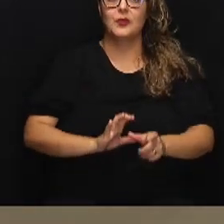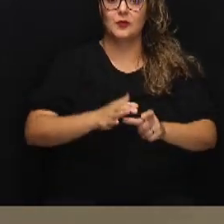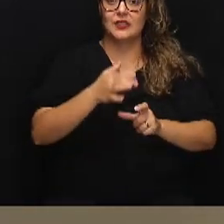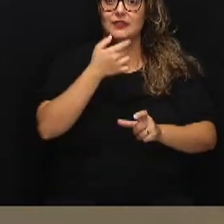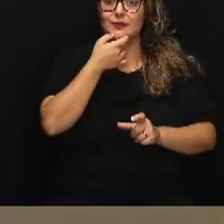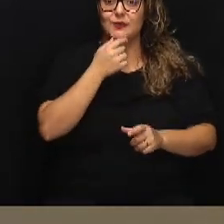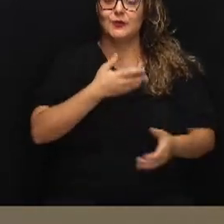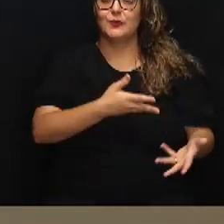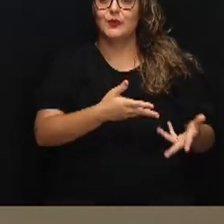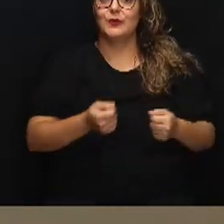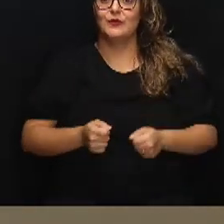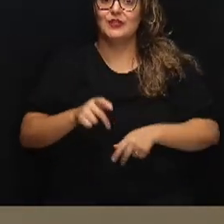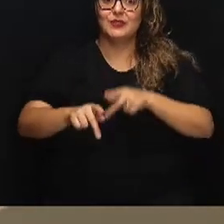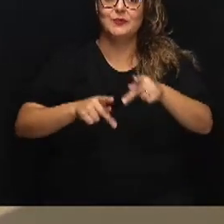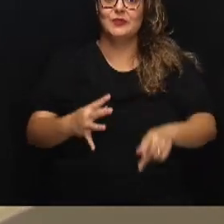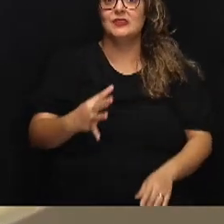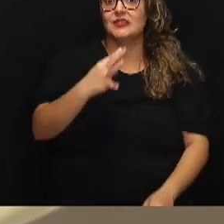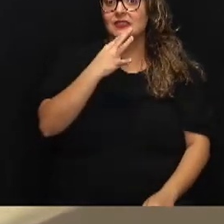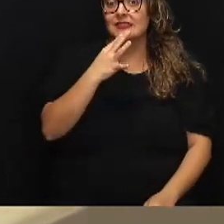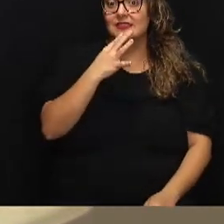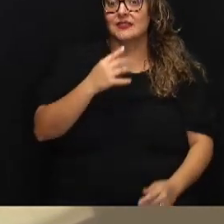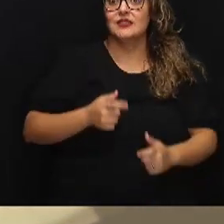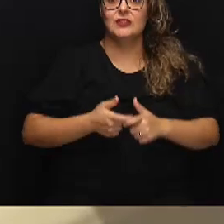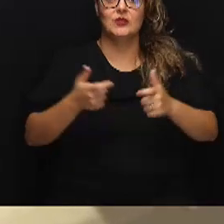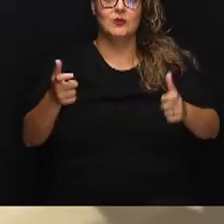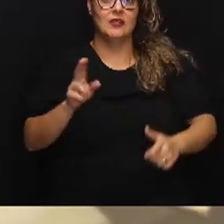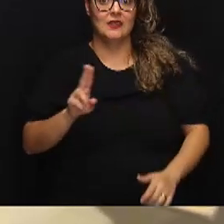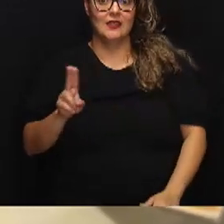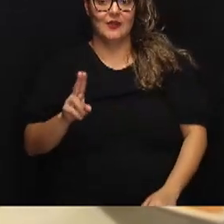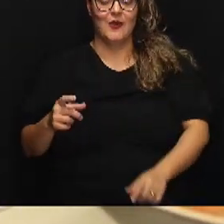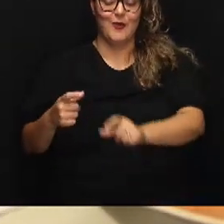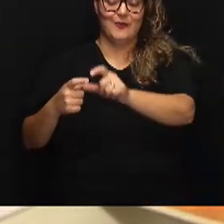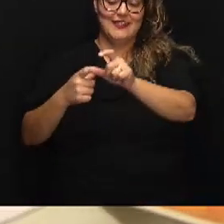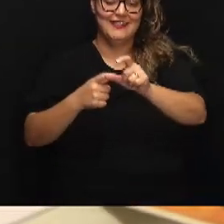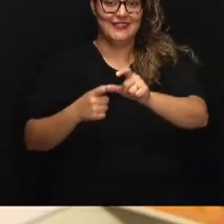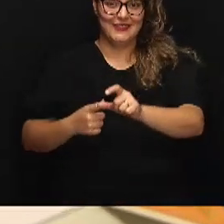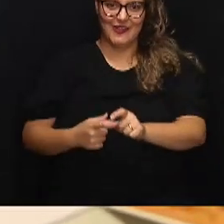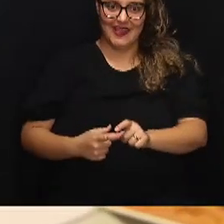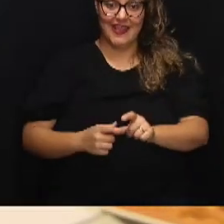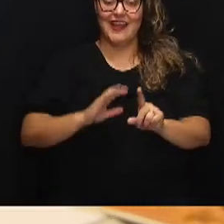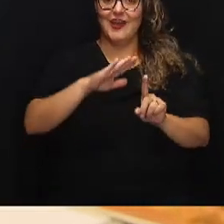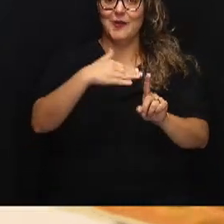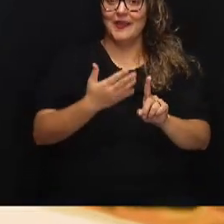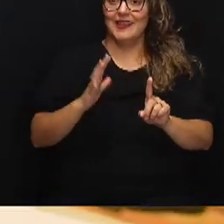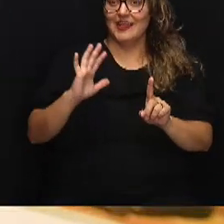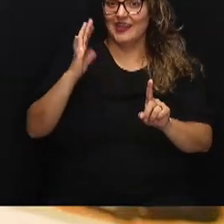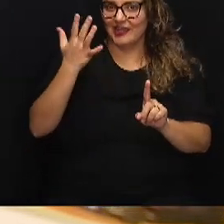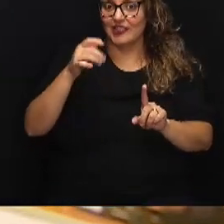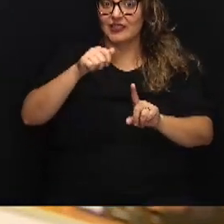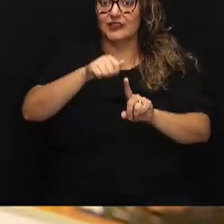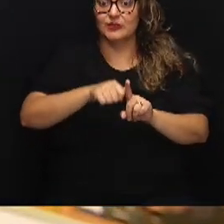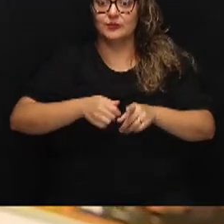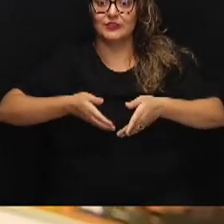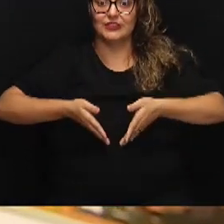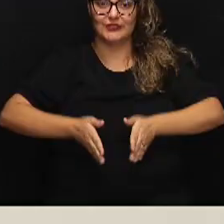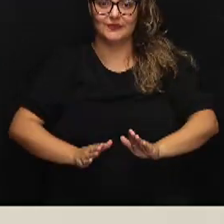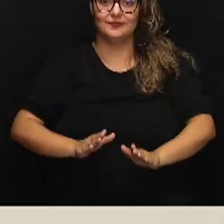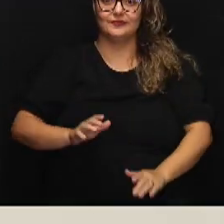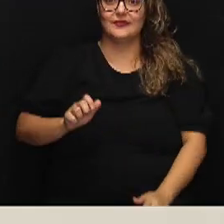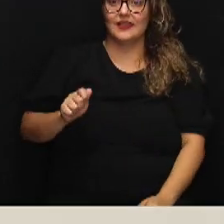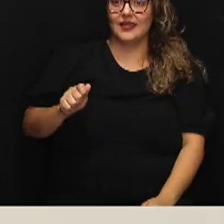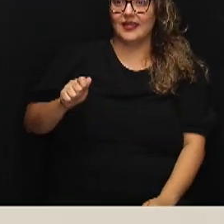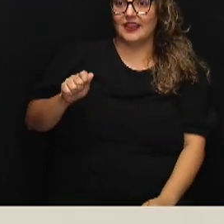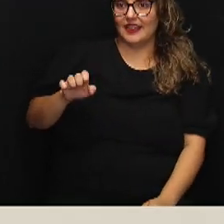ao público para conhecer um dos grandes nomes dos quadrinhos. A homenagem acontece no mês de nascimento de Eisner.